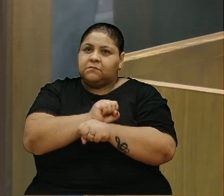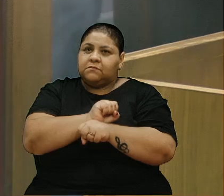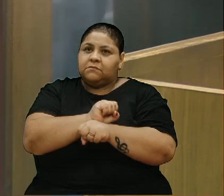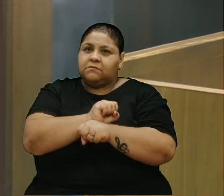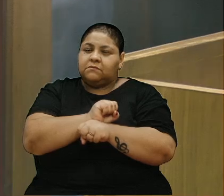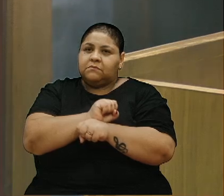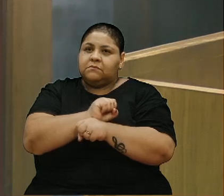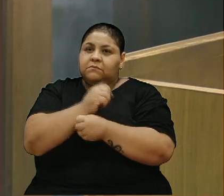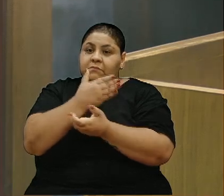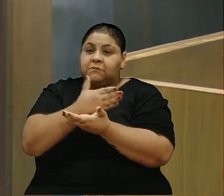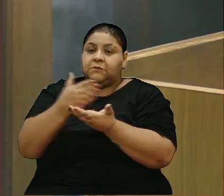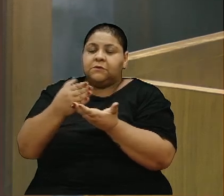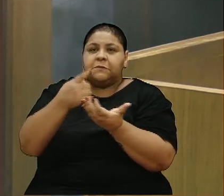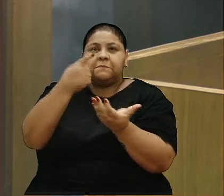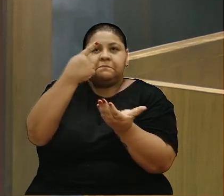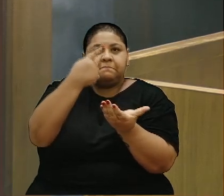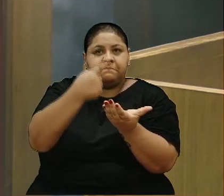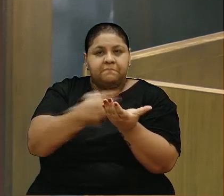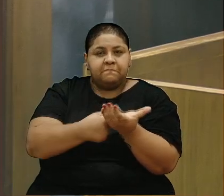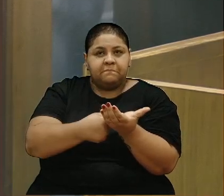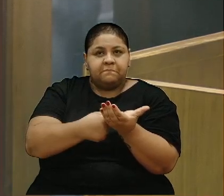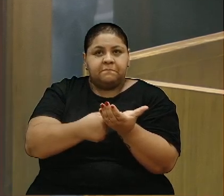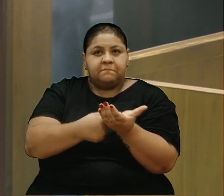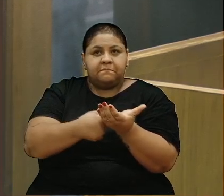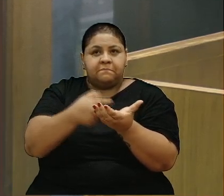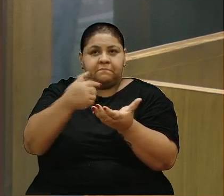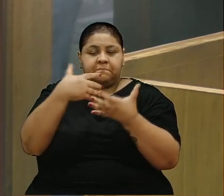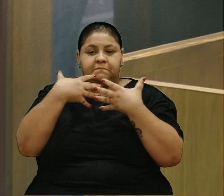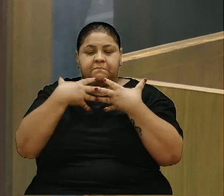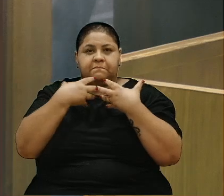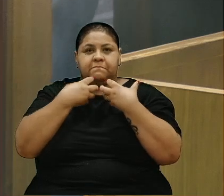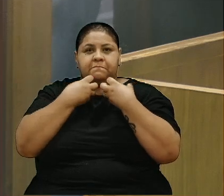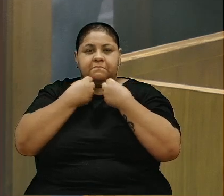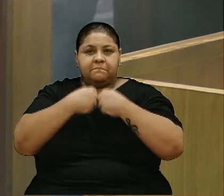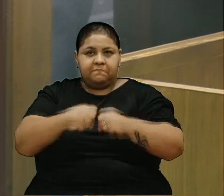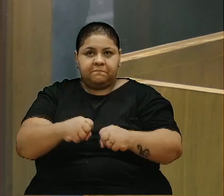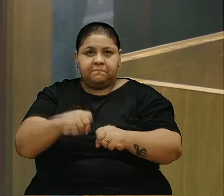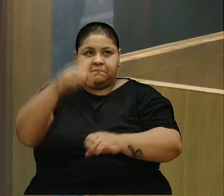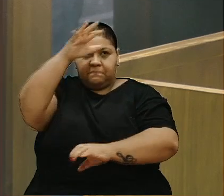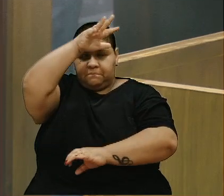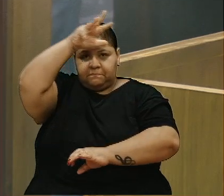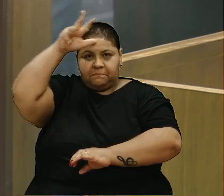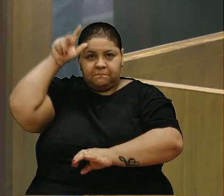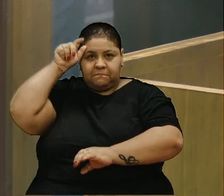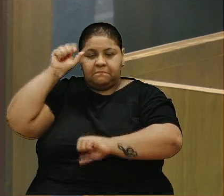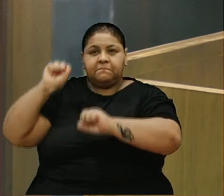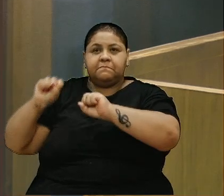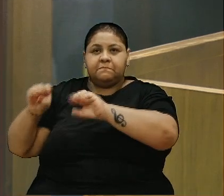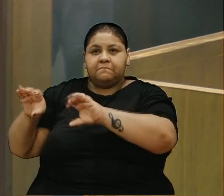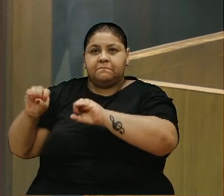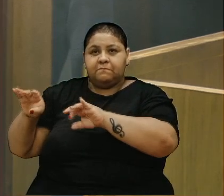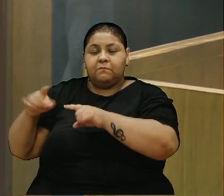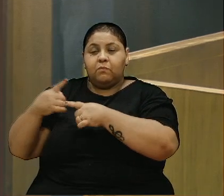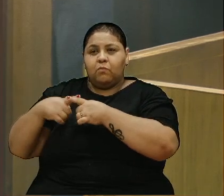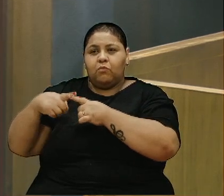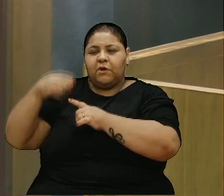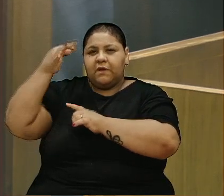assumi o compromisso de estar à frente da Secretaria Municipal de Educação por